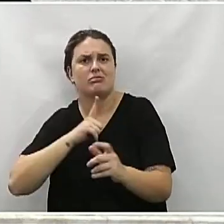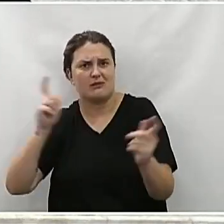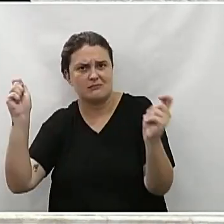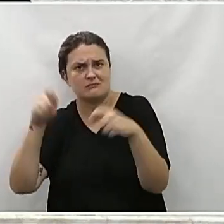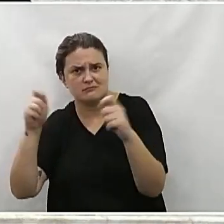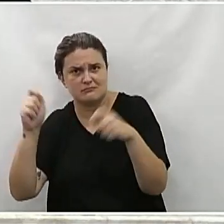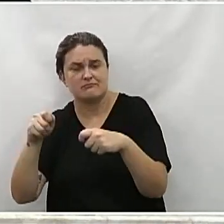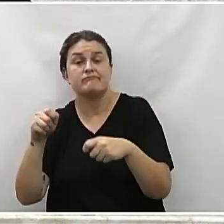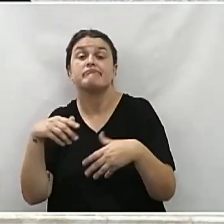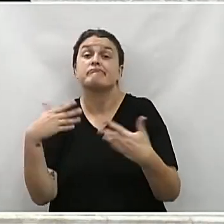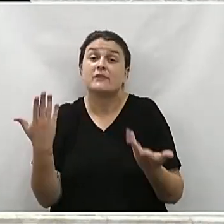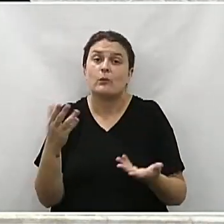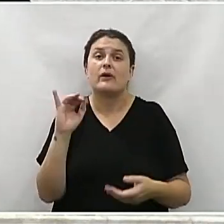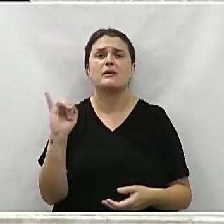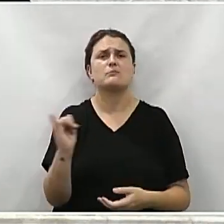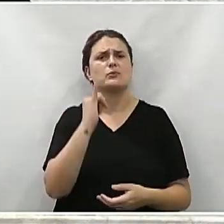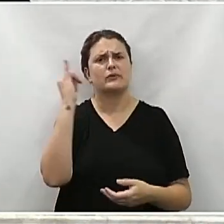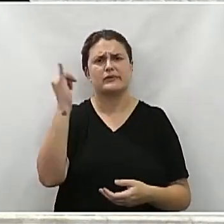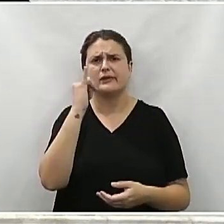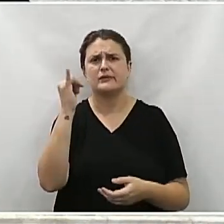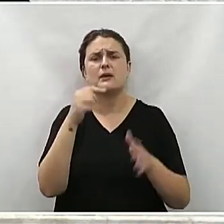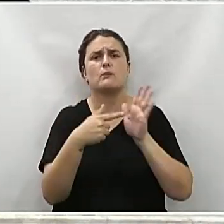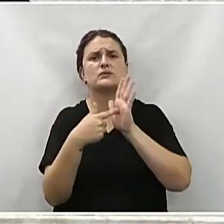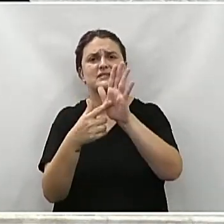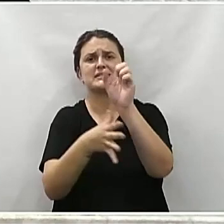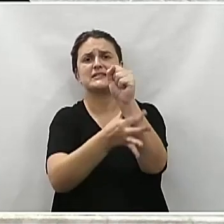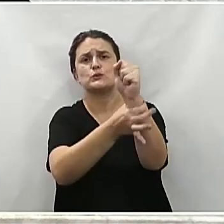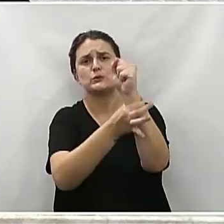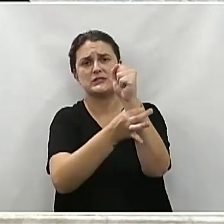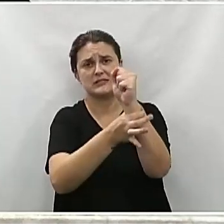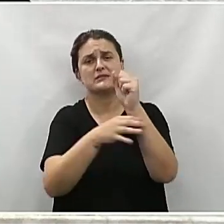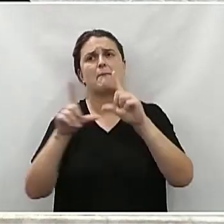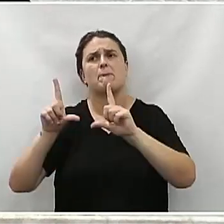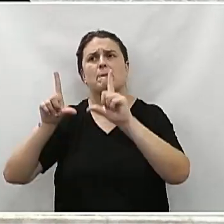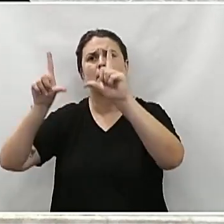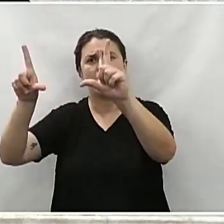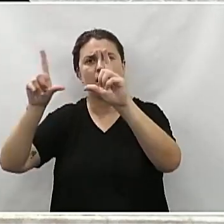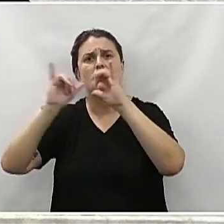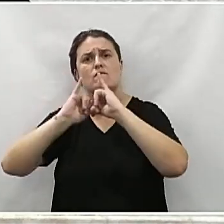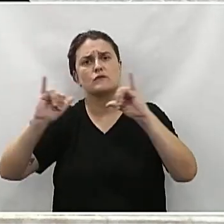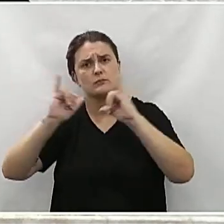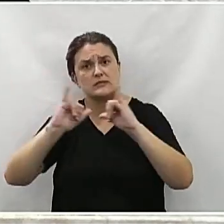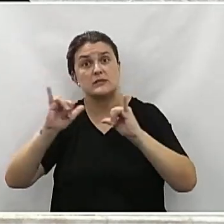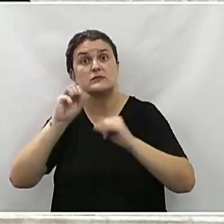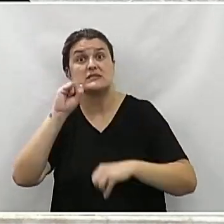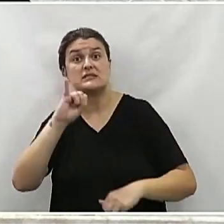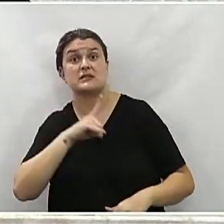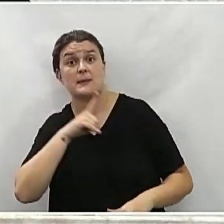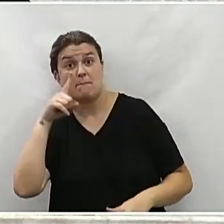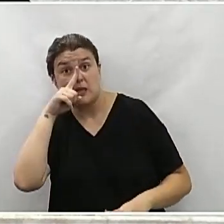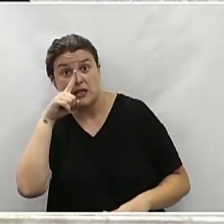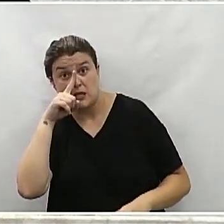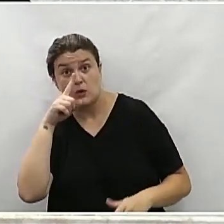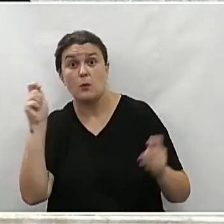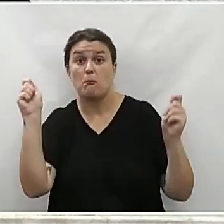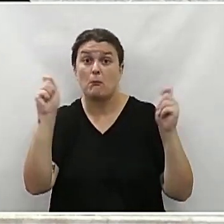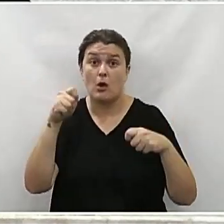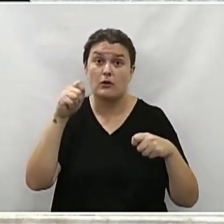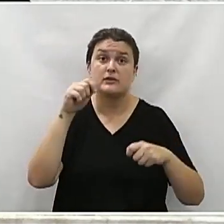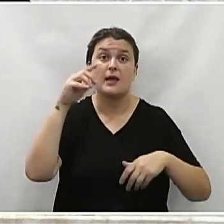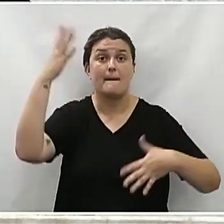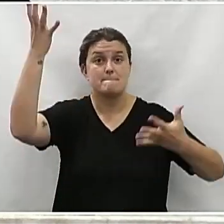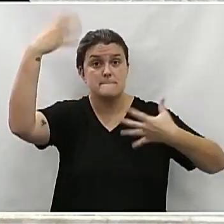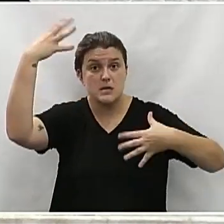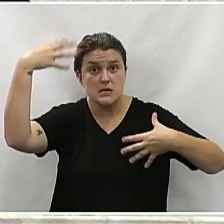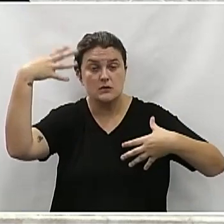É imprescindível a sinalização de segurança com placas indicativas e informações de perigos, se é permitido banho no